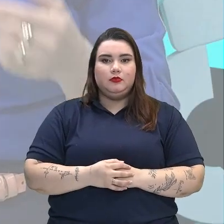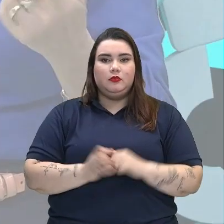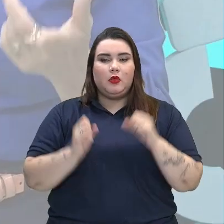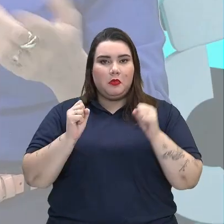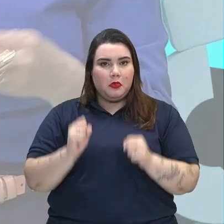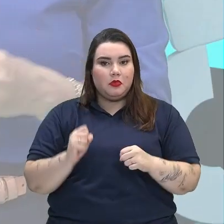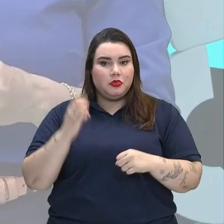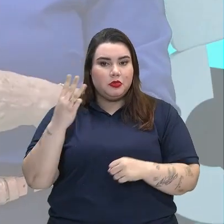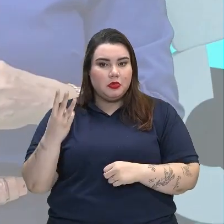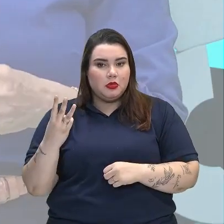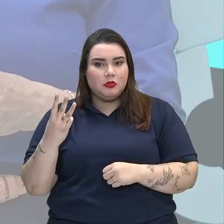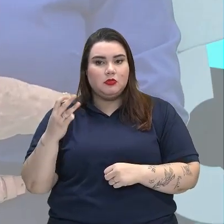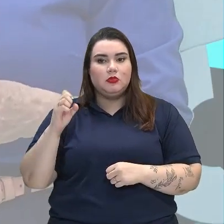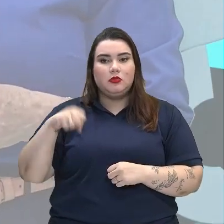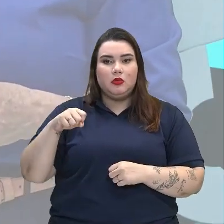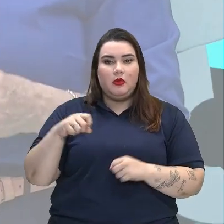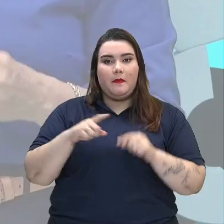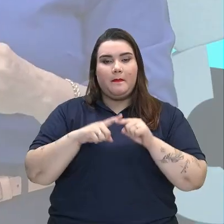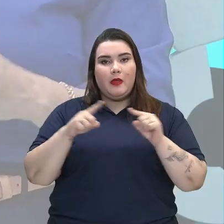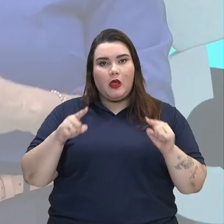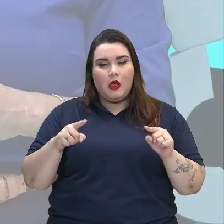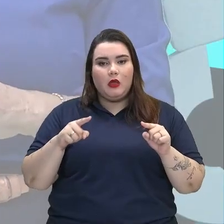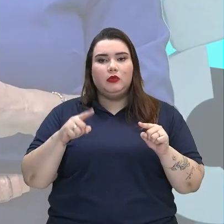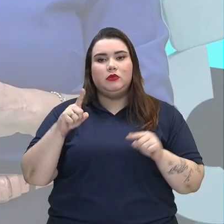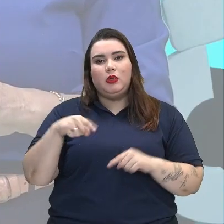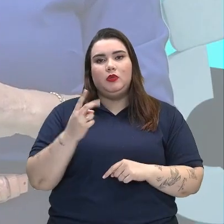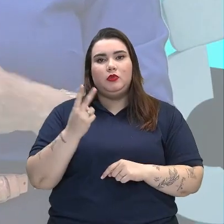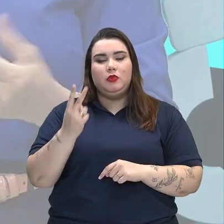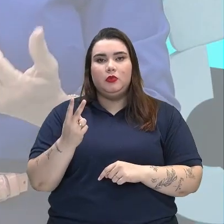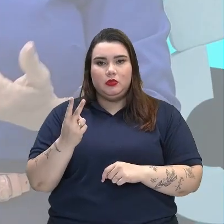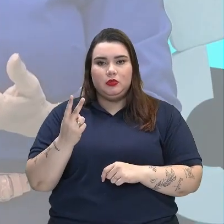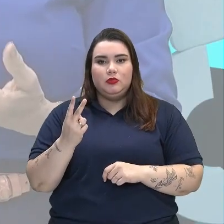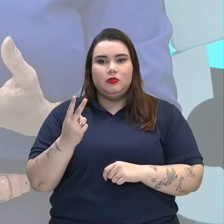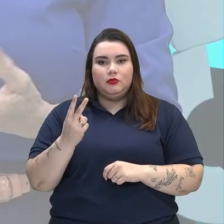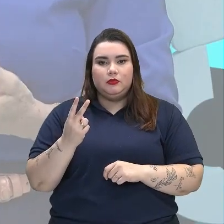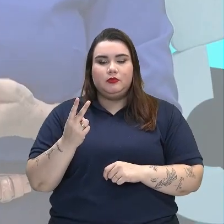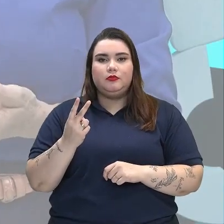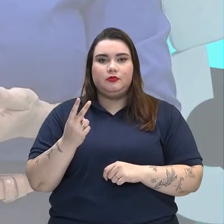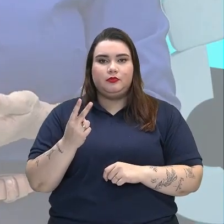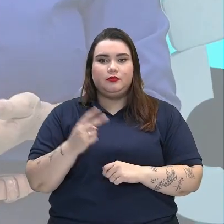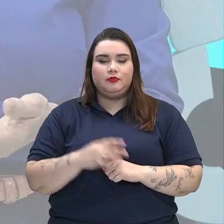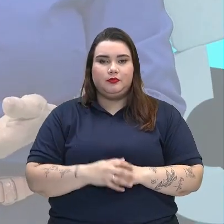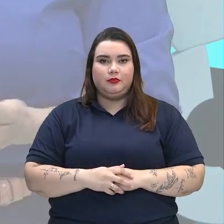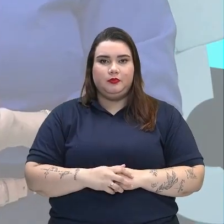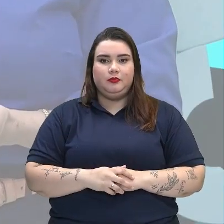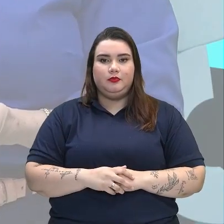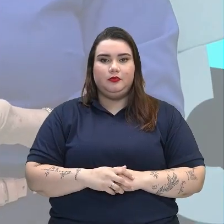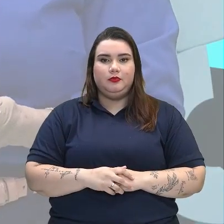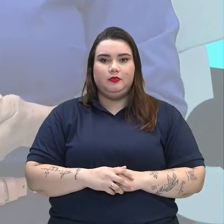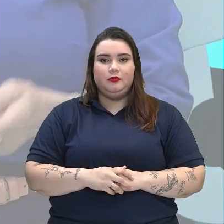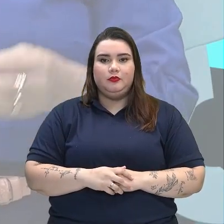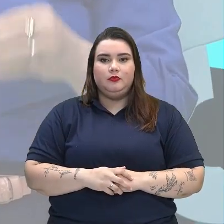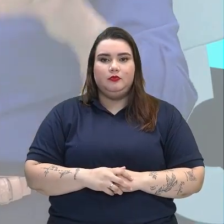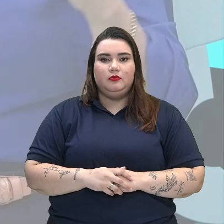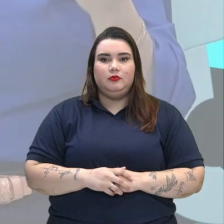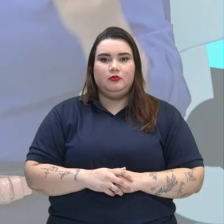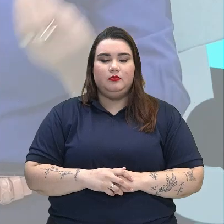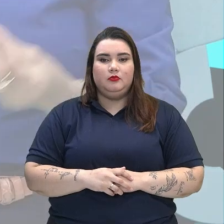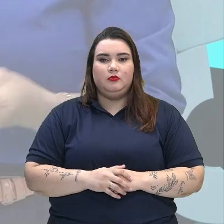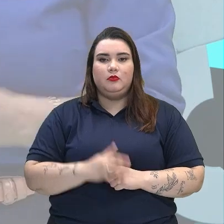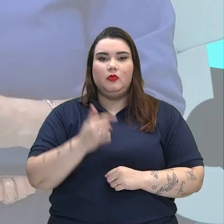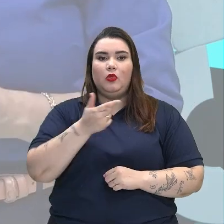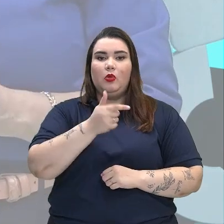ter 3? Sim, poderia, mas normalmente 2 interlocutores, o entrevistador e o entrevistado. Uma